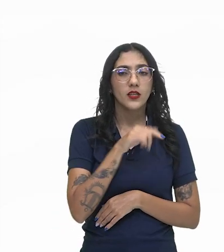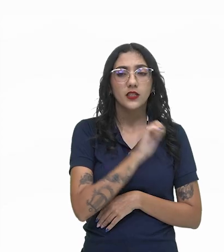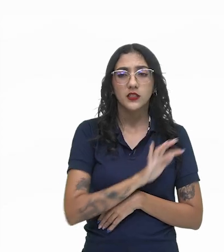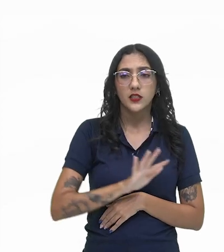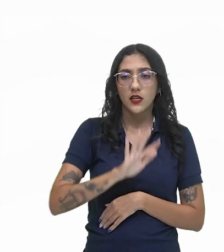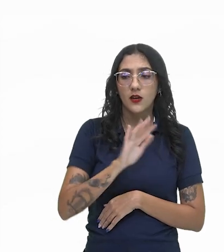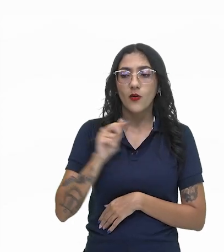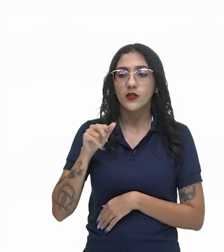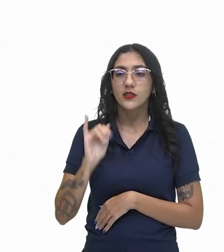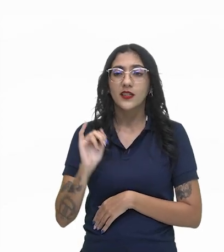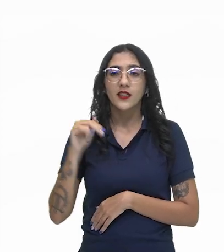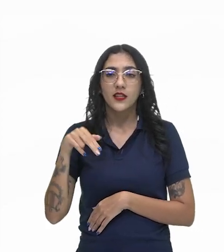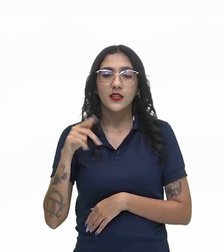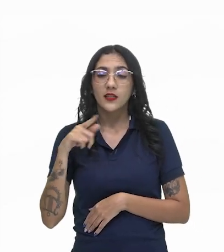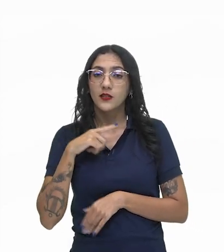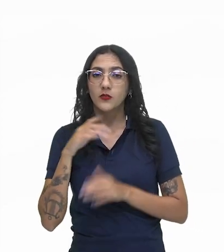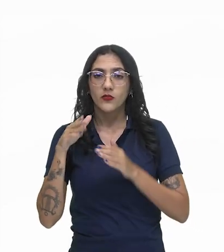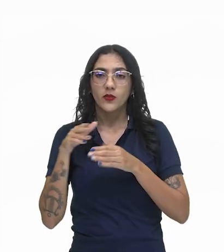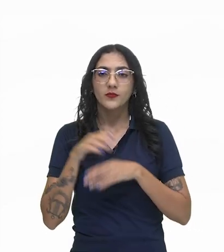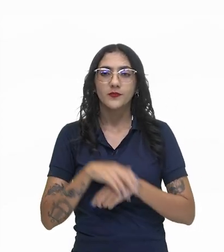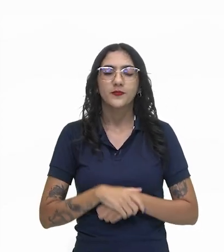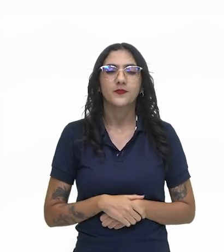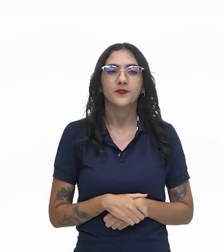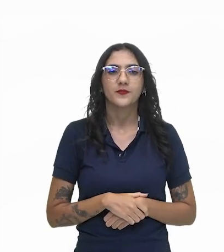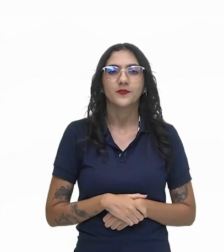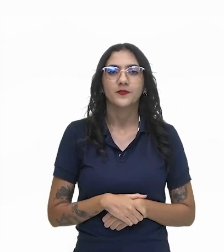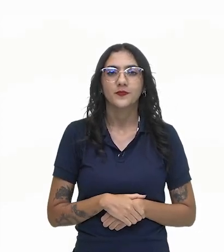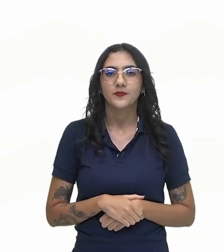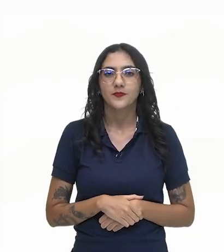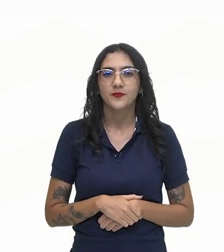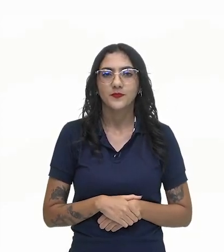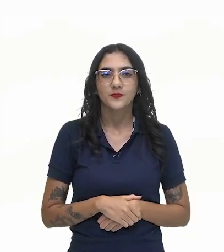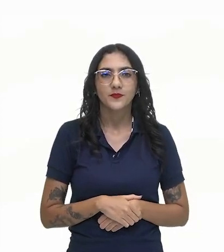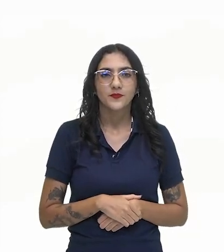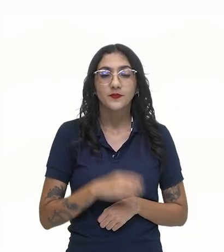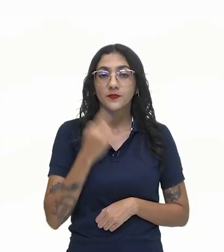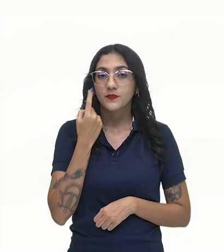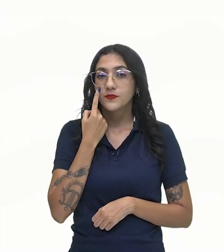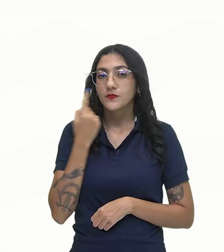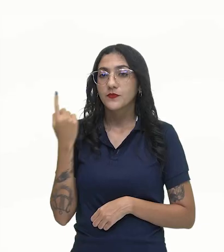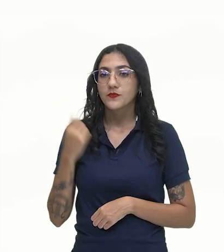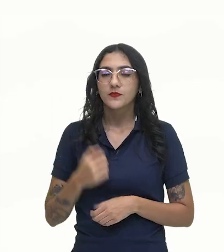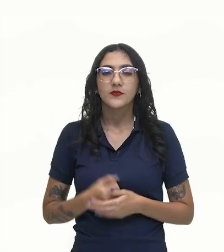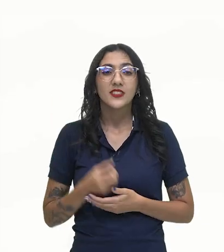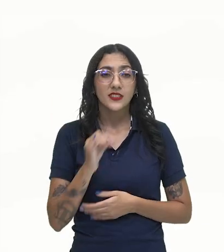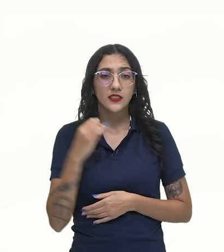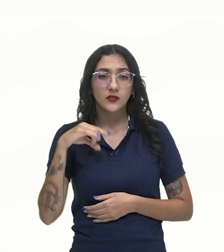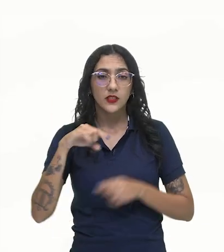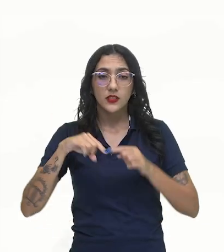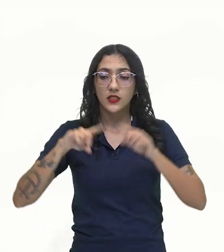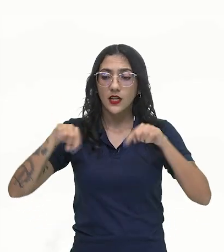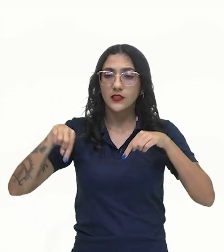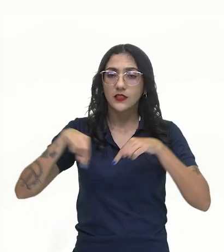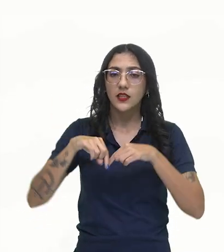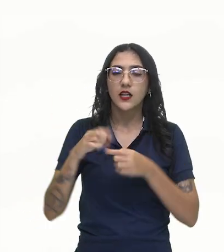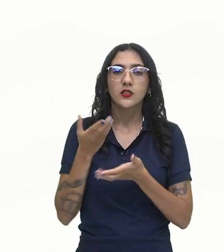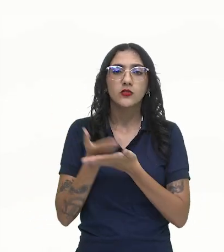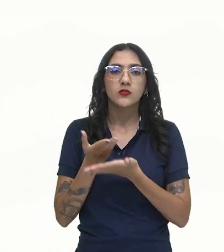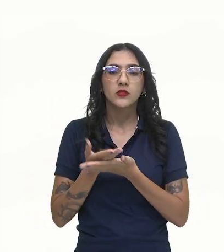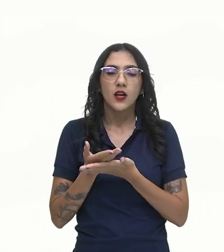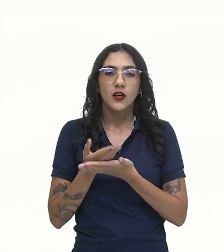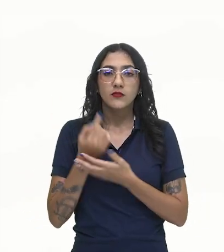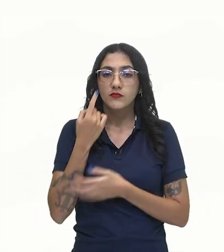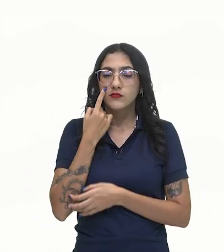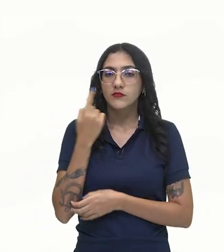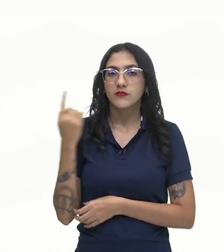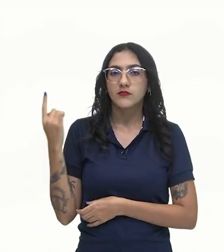in the bus é mais específico. Continuando, olha só. Class, se você está na sala de aula, você fala,